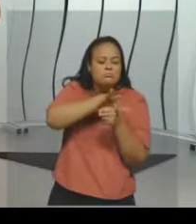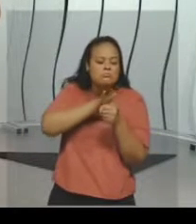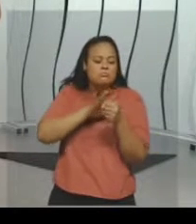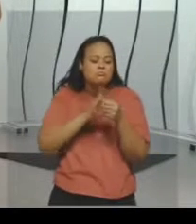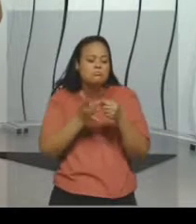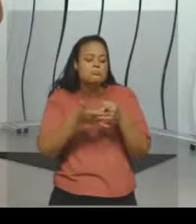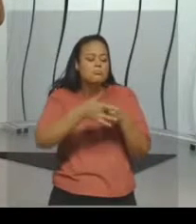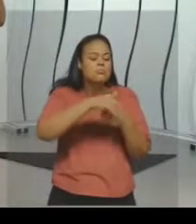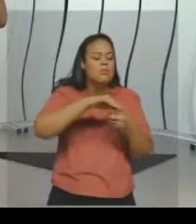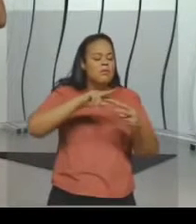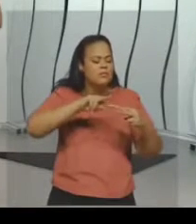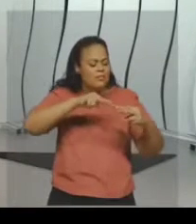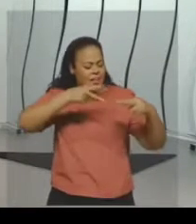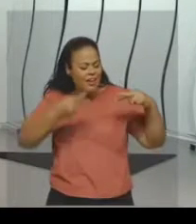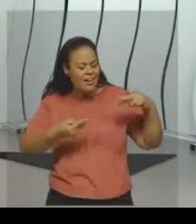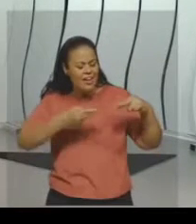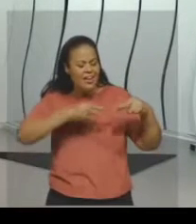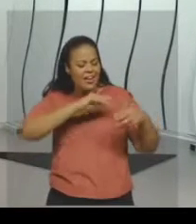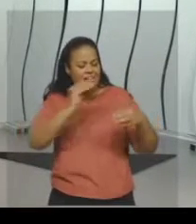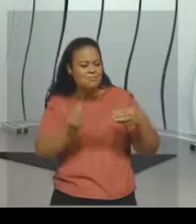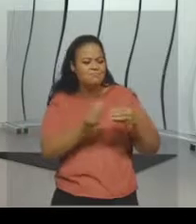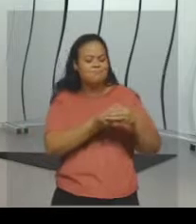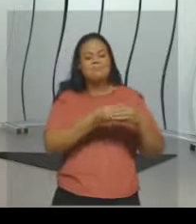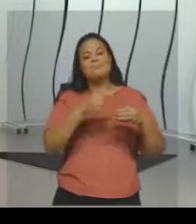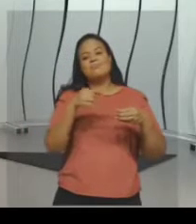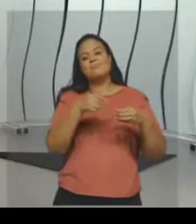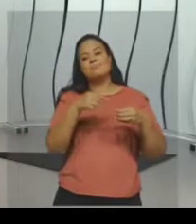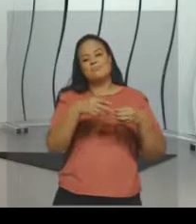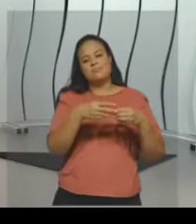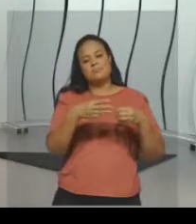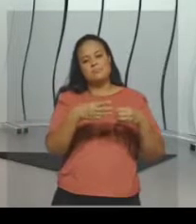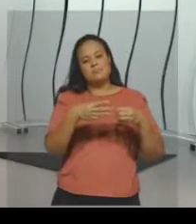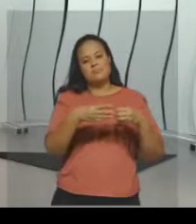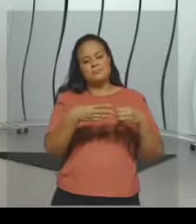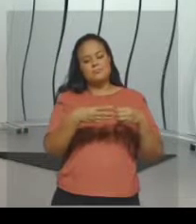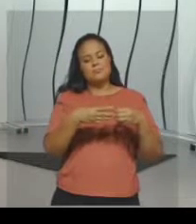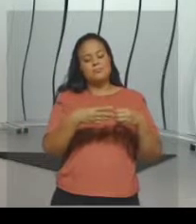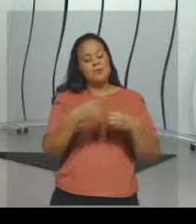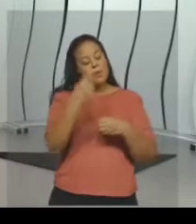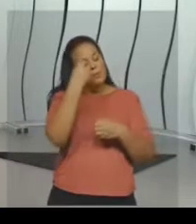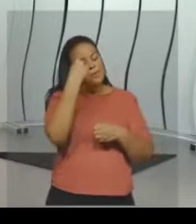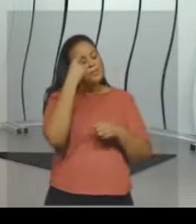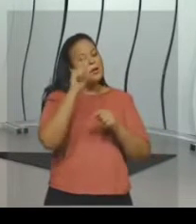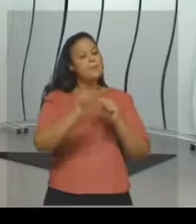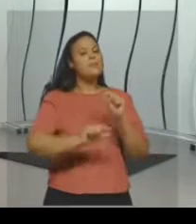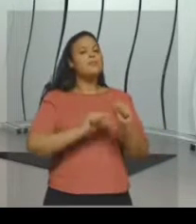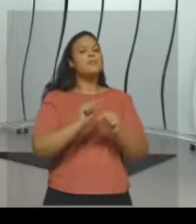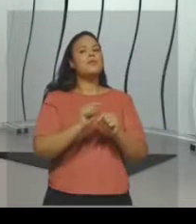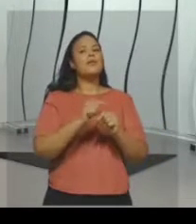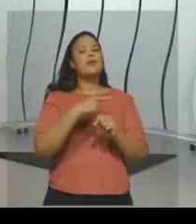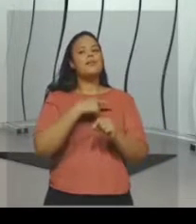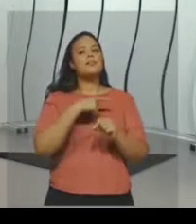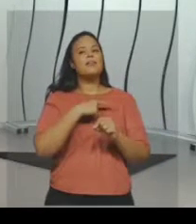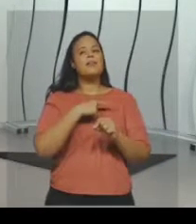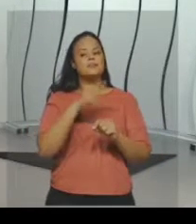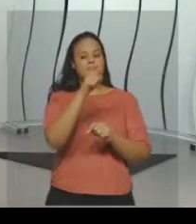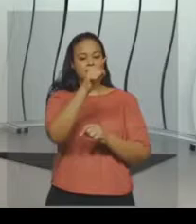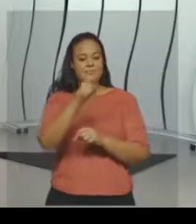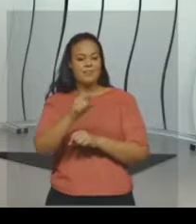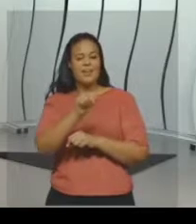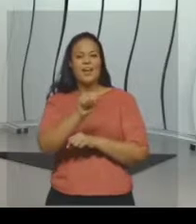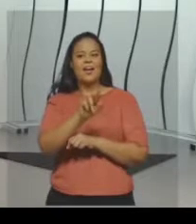o DNA que fica dentro dessa célula. Então essa é a ideia, nós temos as árqueas e as